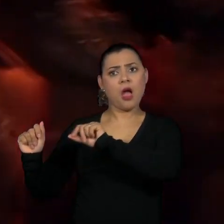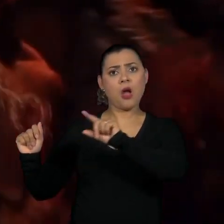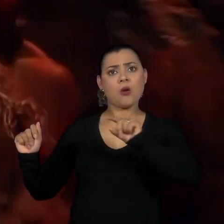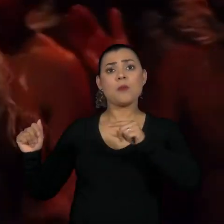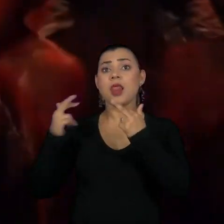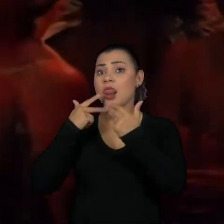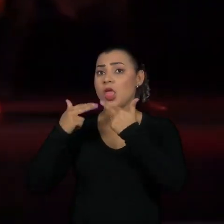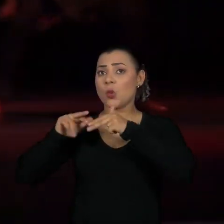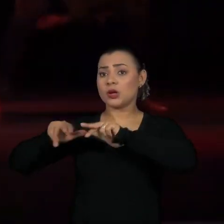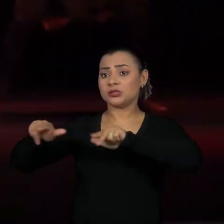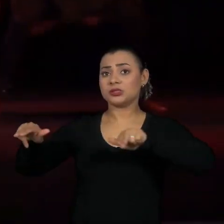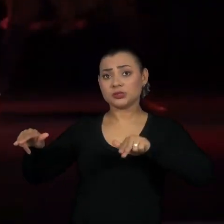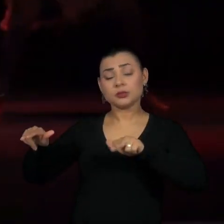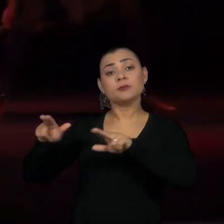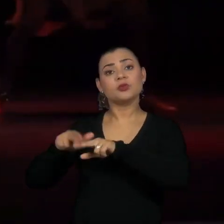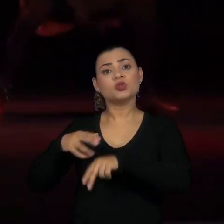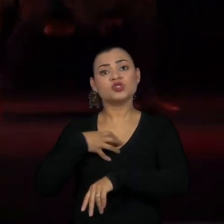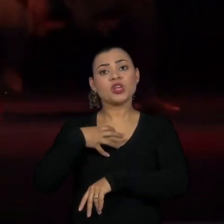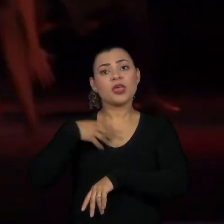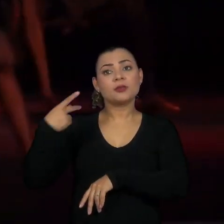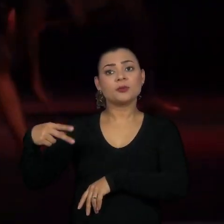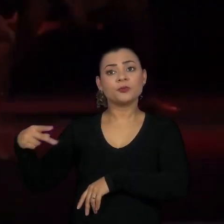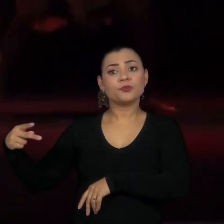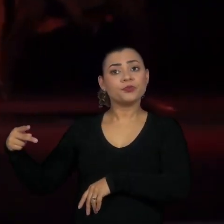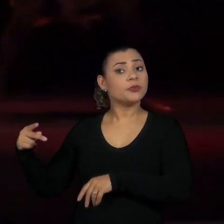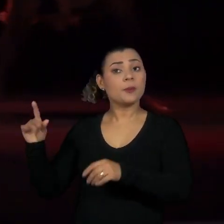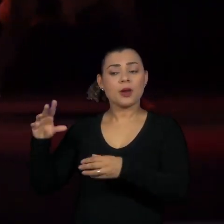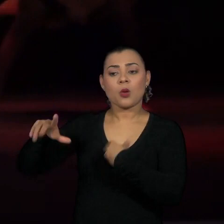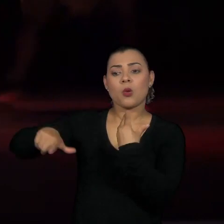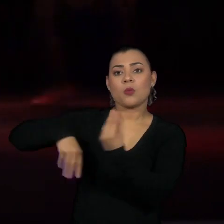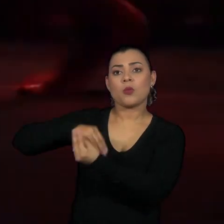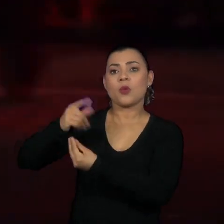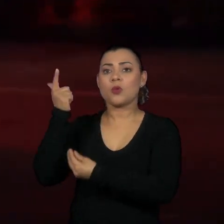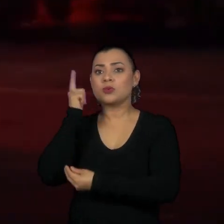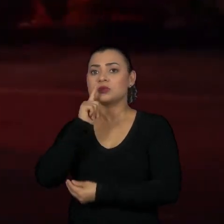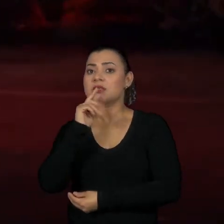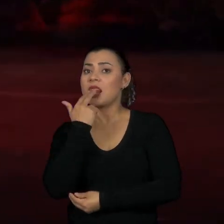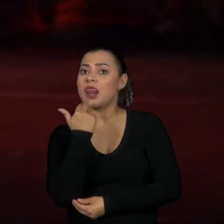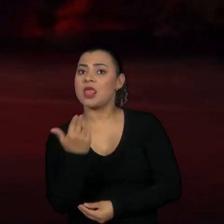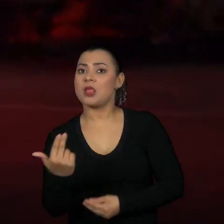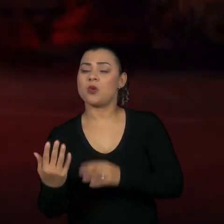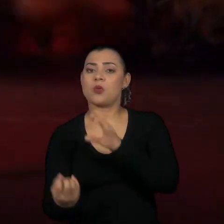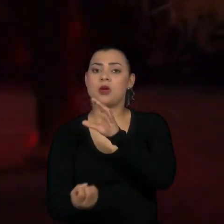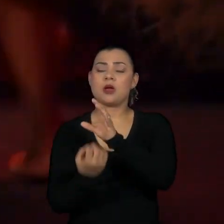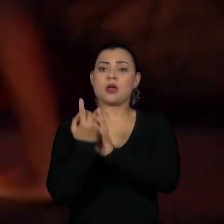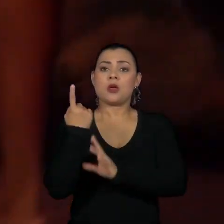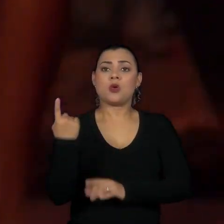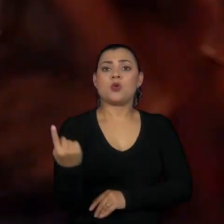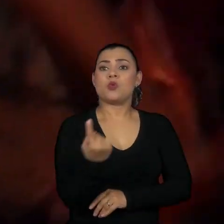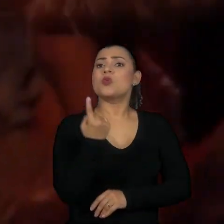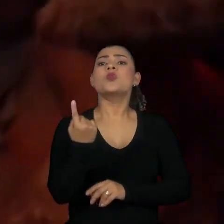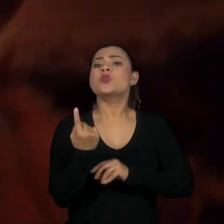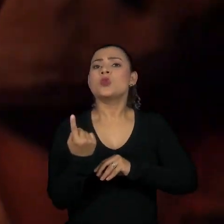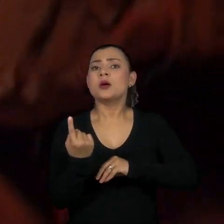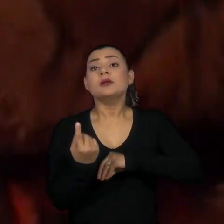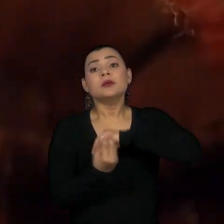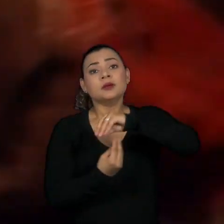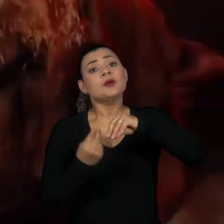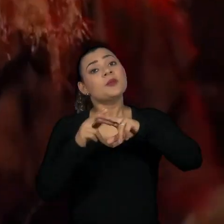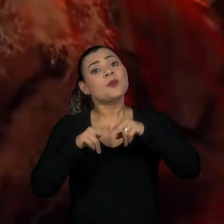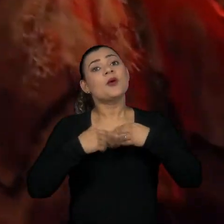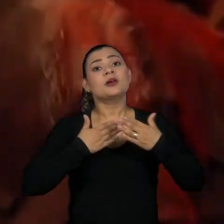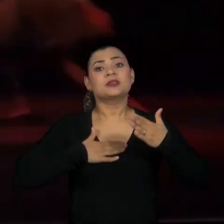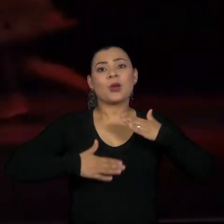línguas faladas. A forma que eles tiveram para poder unificar um pouco essa língua foi construir uma